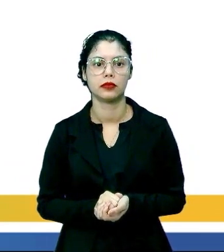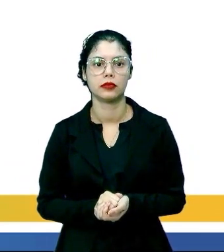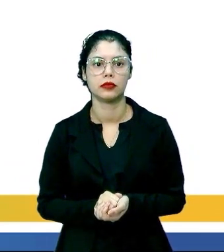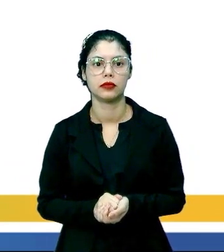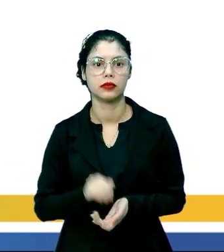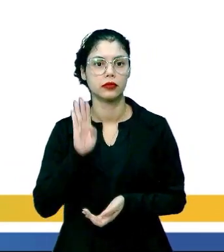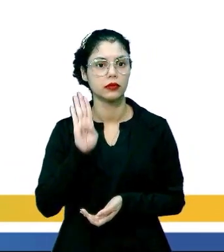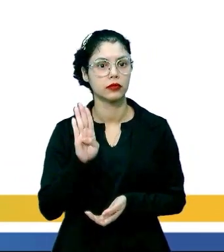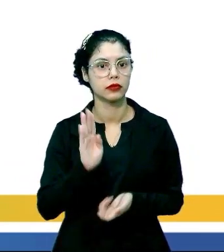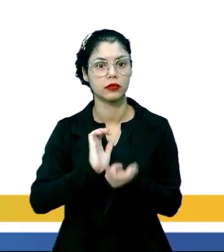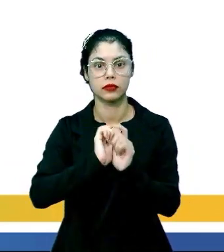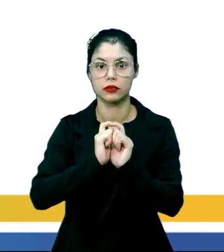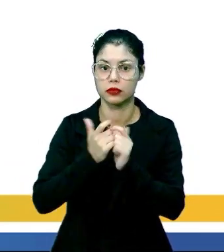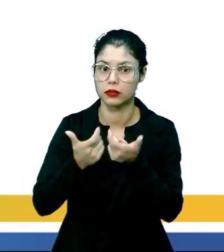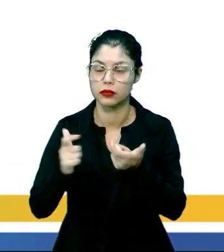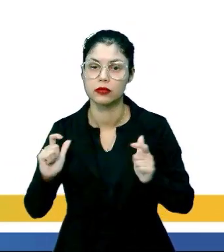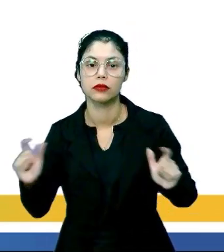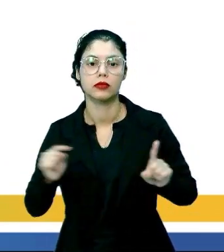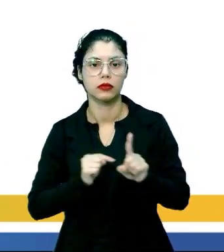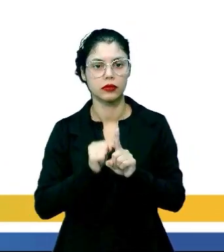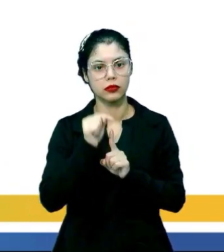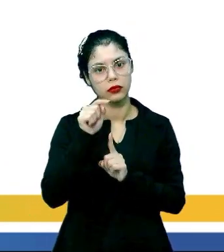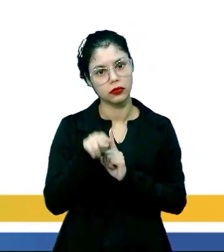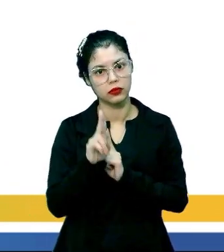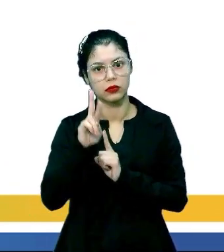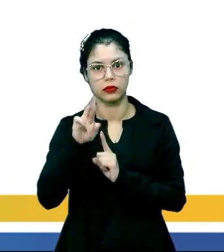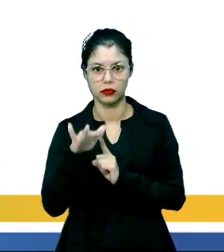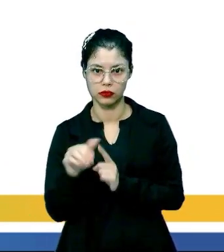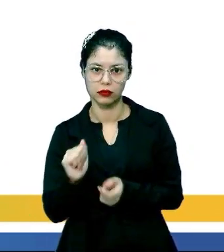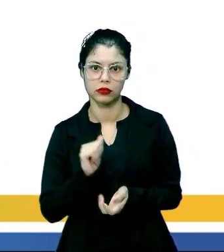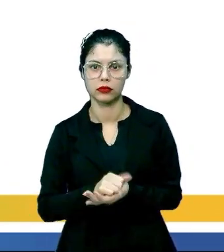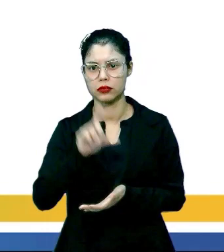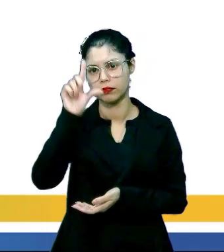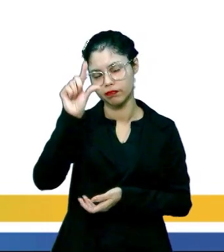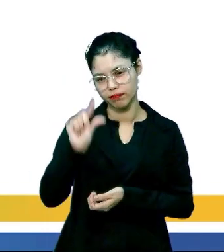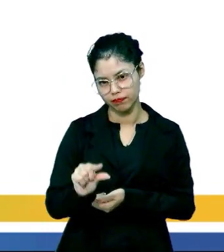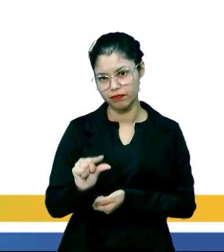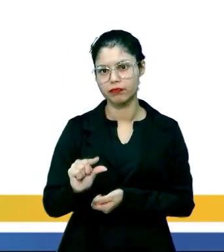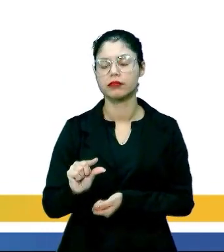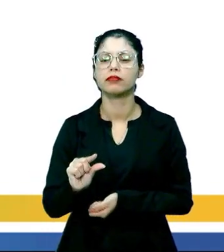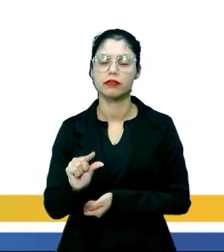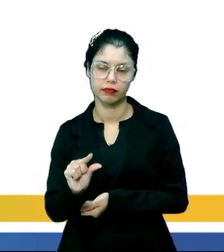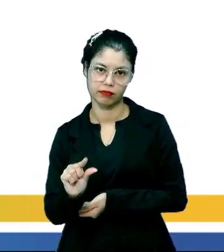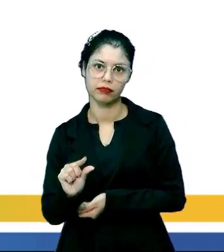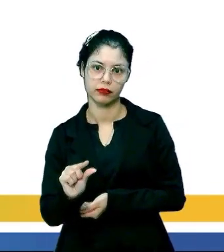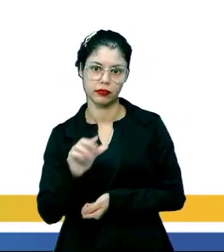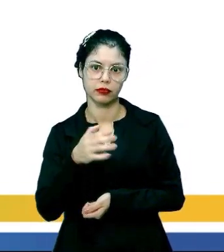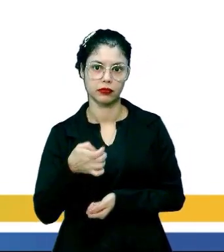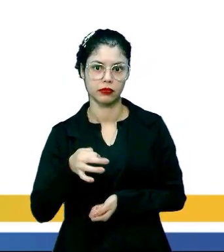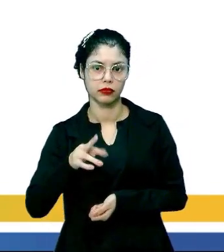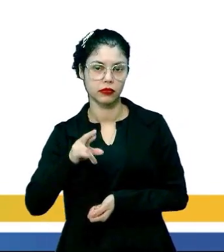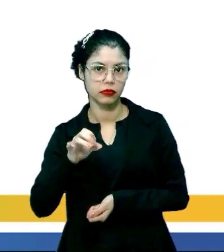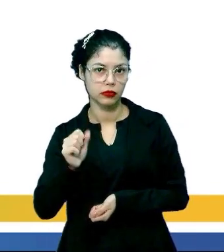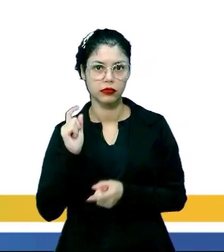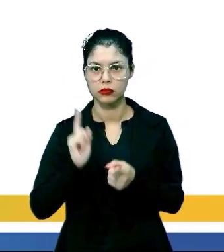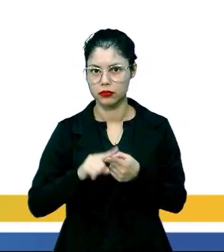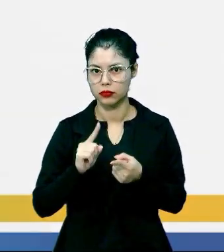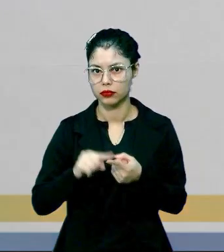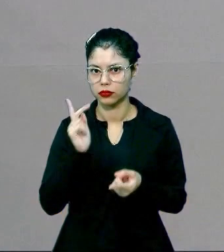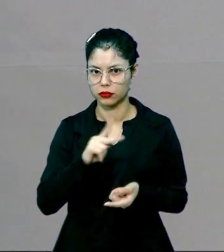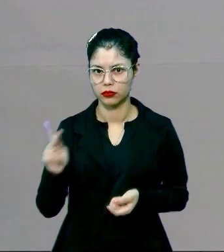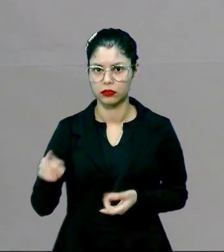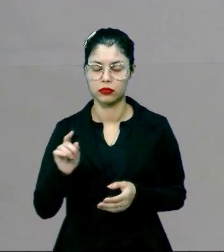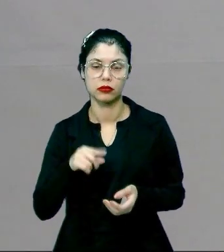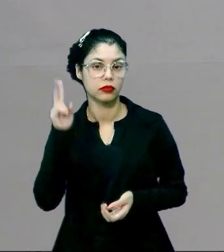correta é o B, né, pessoal? Aumento do volume da urina, só que com baixas concentrações discretas. Por quê,